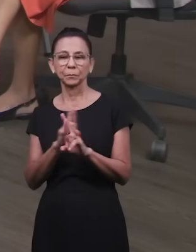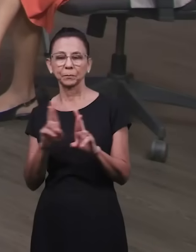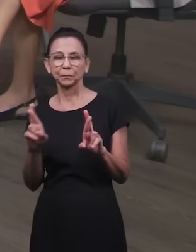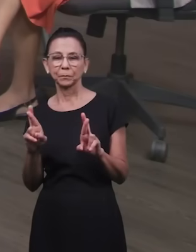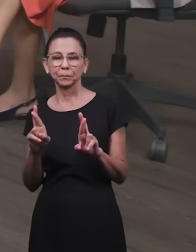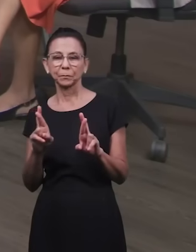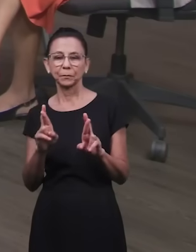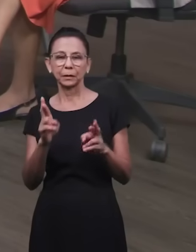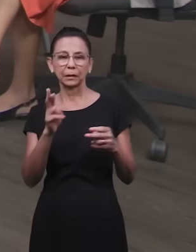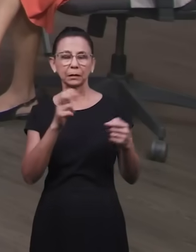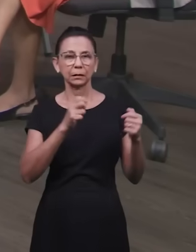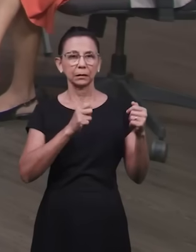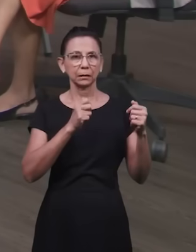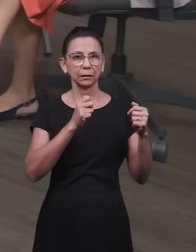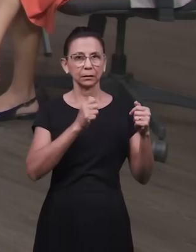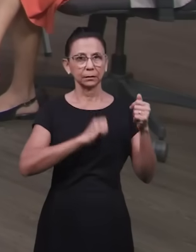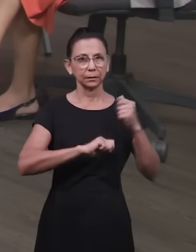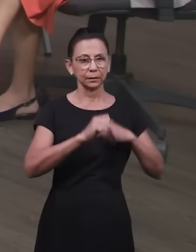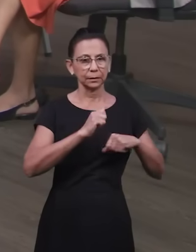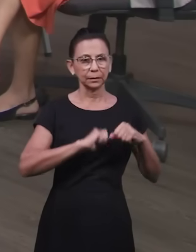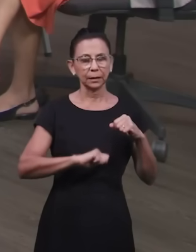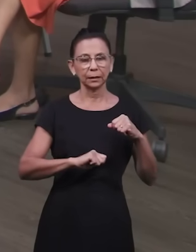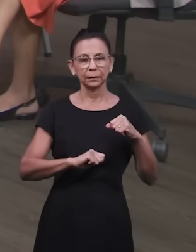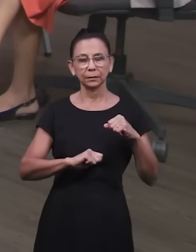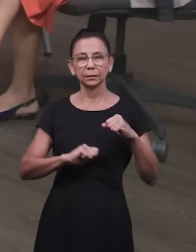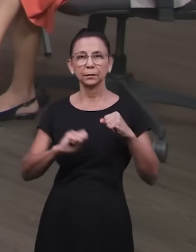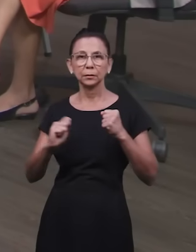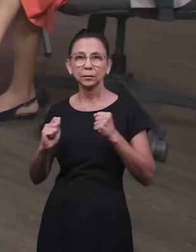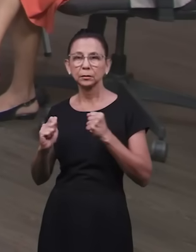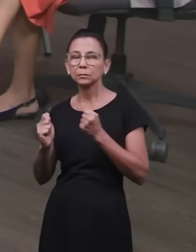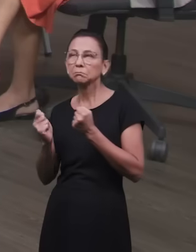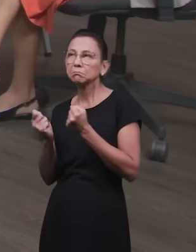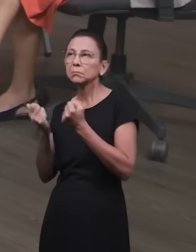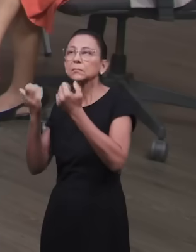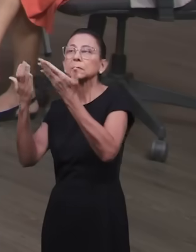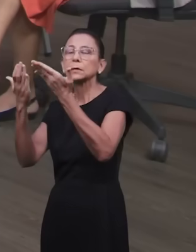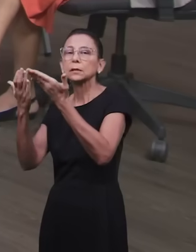e colocar nas mãos do Senhor. Né?